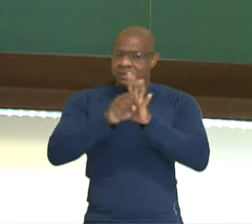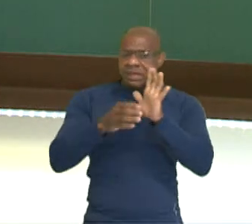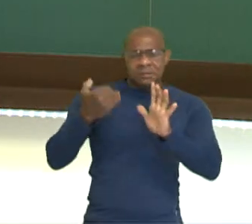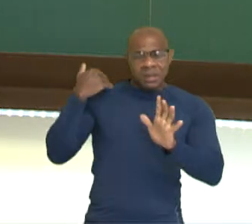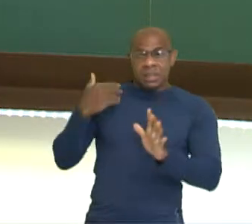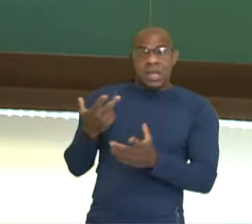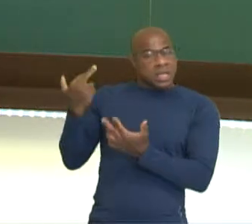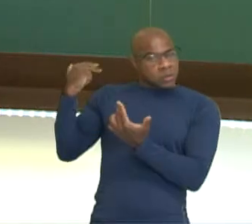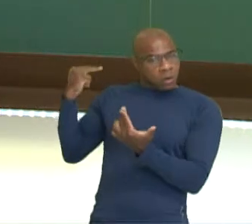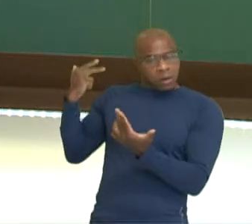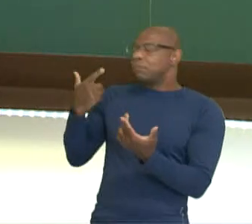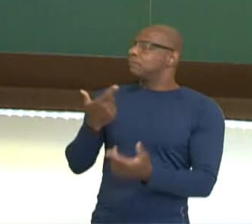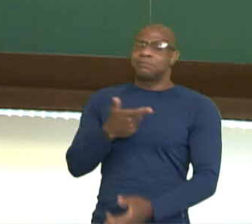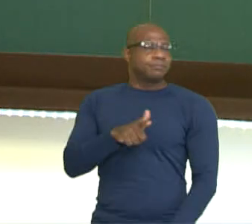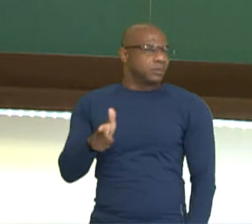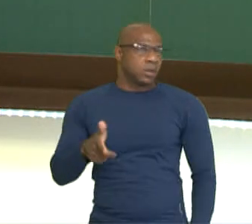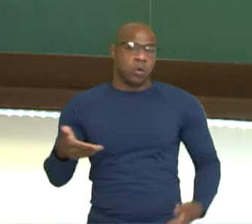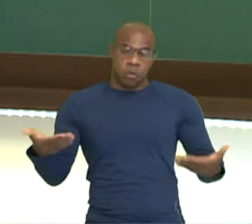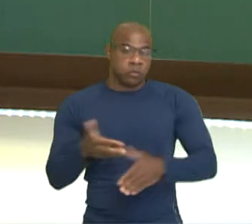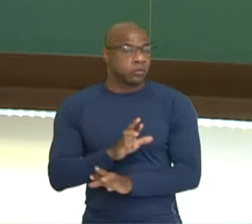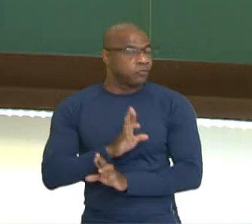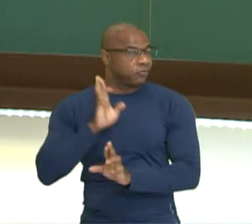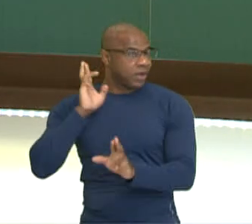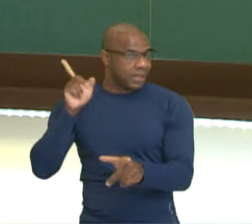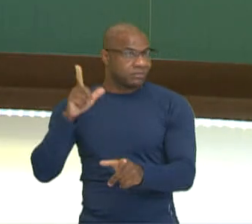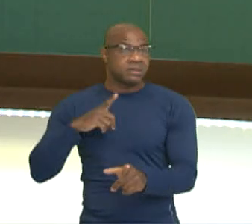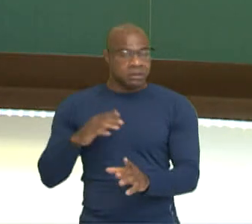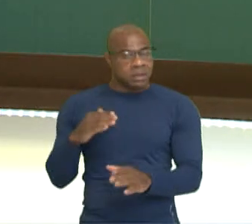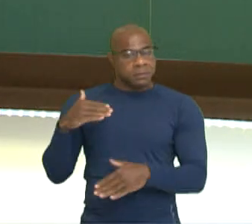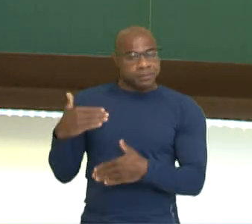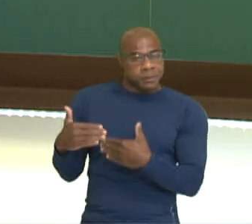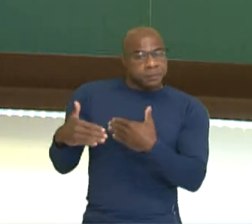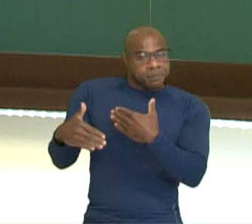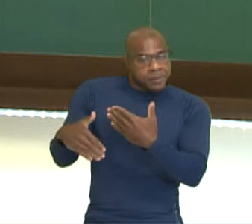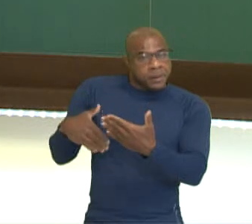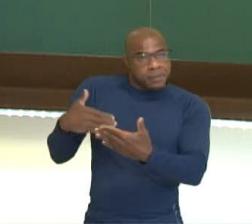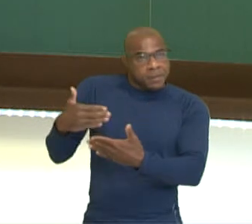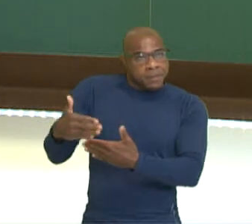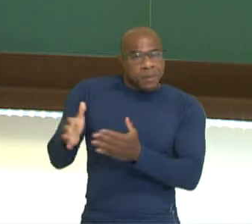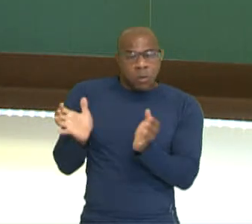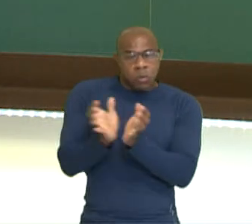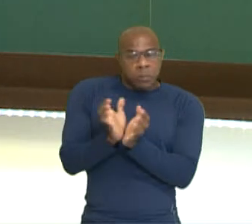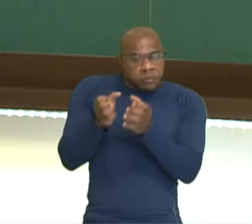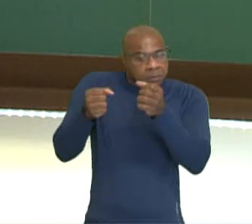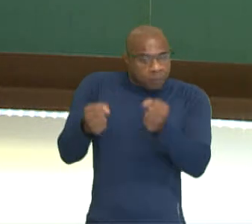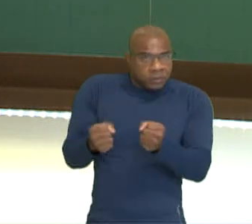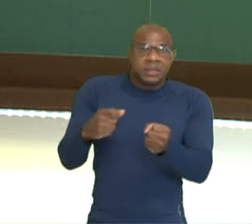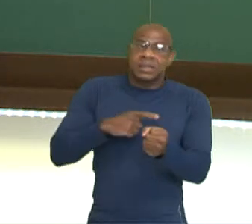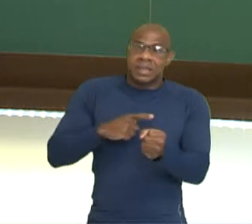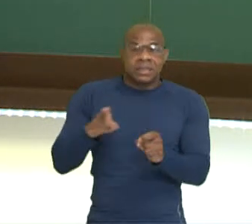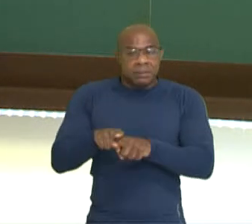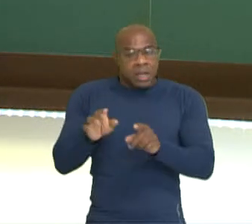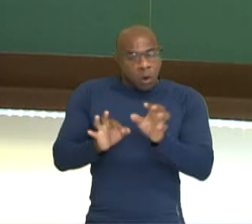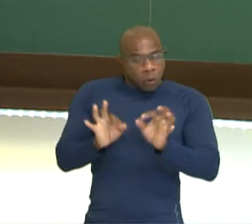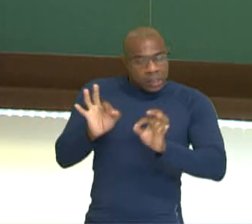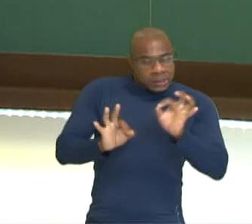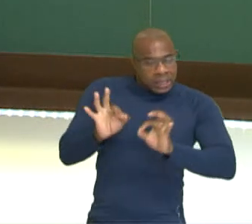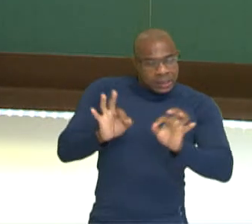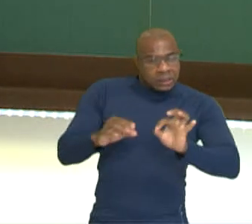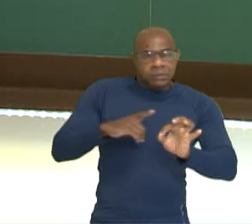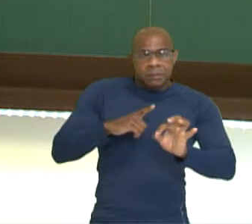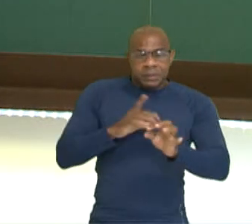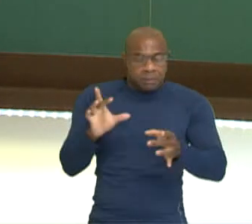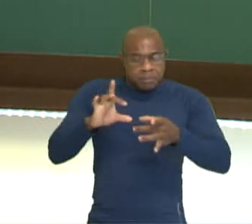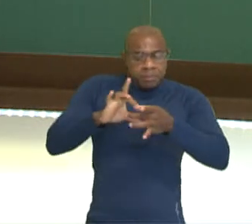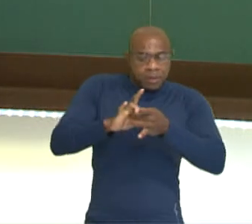é hoje. Então nós tivemos uma gradativa associação de poderes, uma gradativa organização, claro que